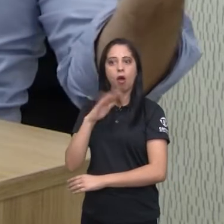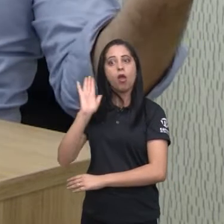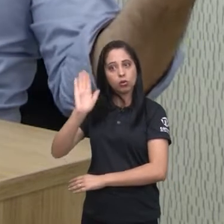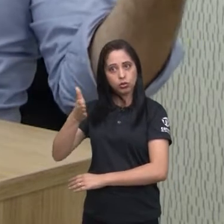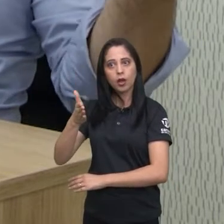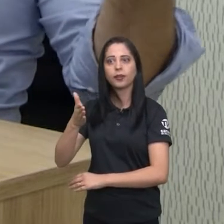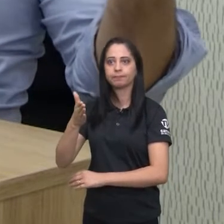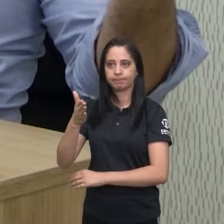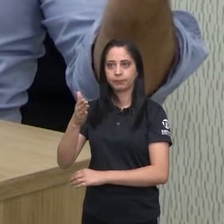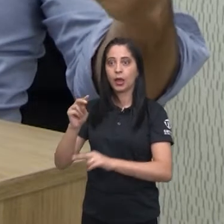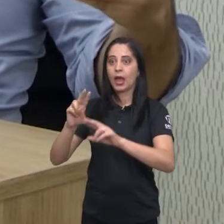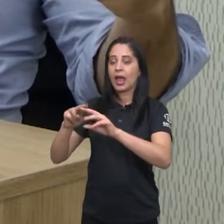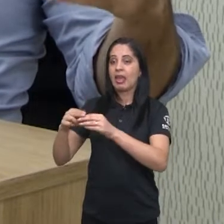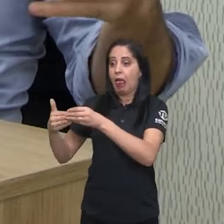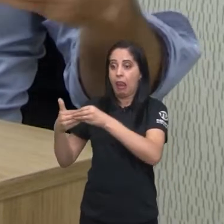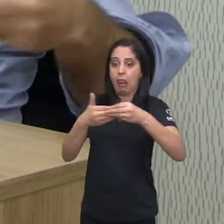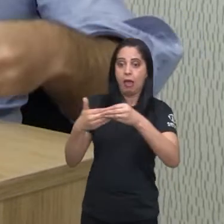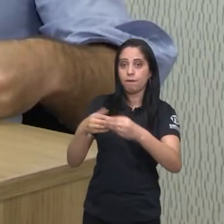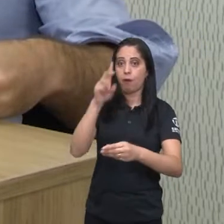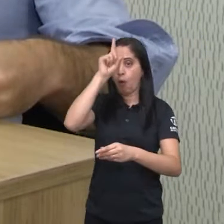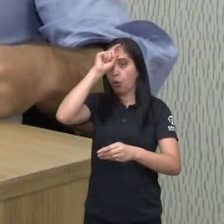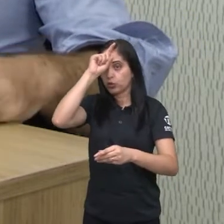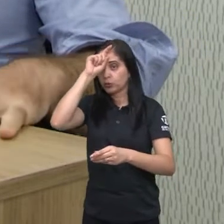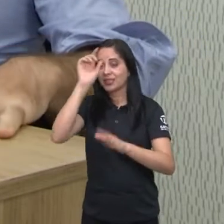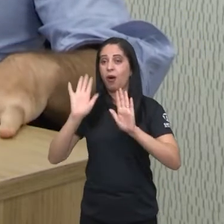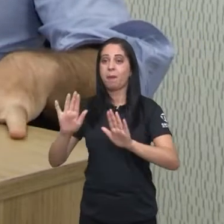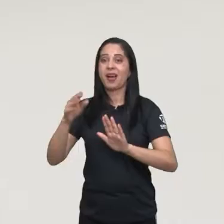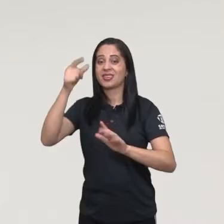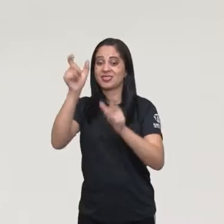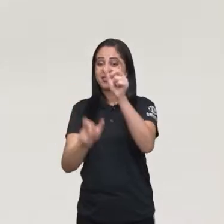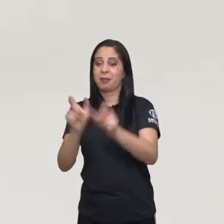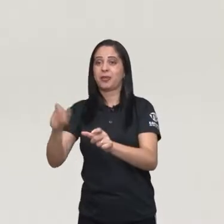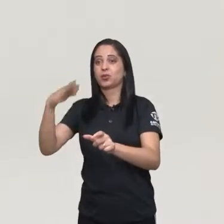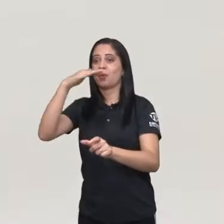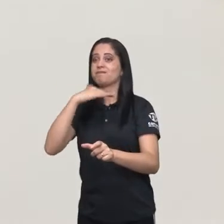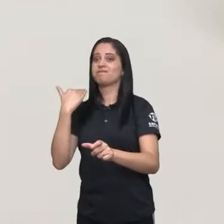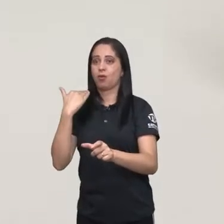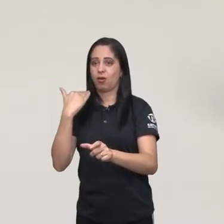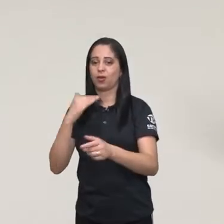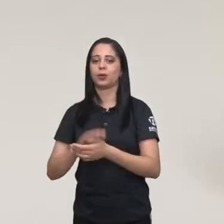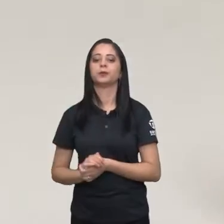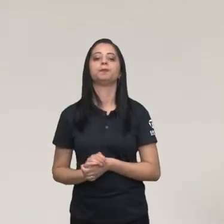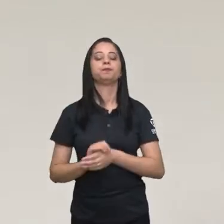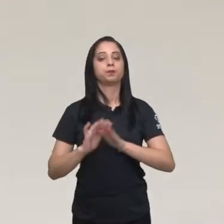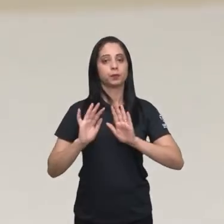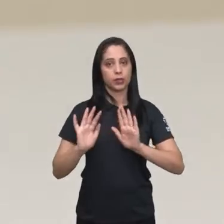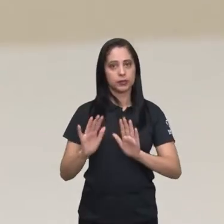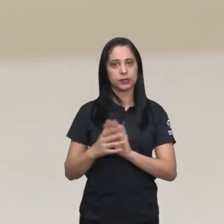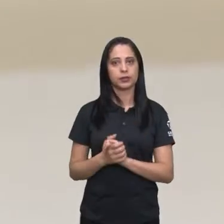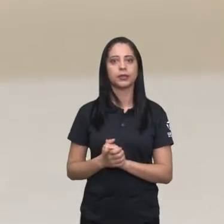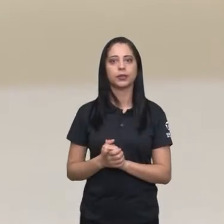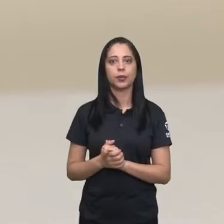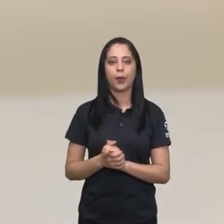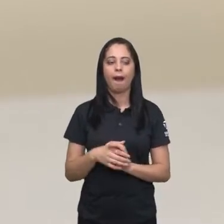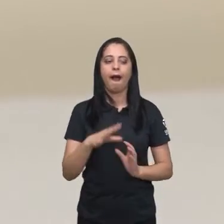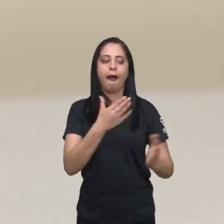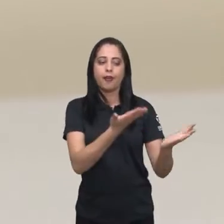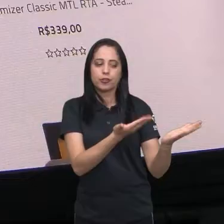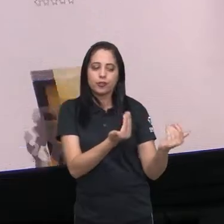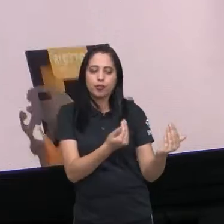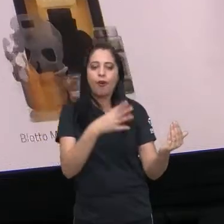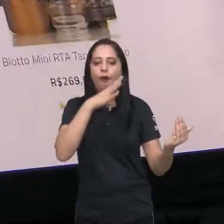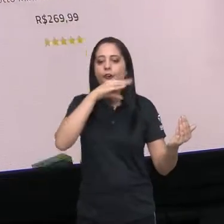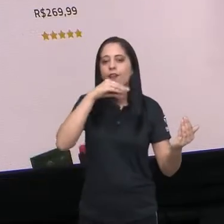né? Então, não somente que levaram para o hospital, como muitos deles faleceram. Outro alerta é quanto à procura dos cigarros eletrônicos pelo público